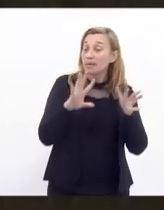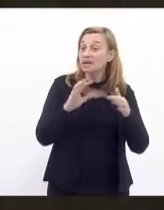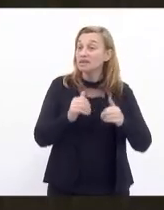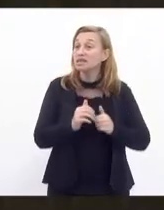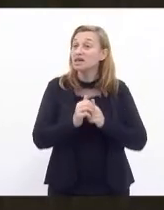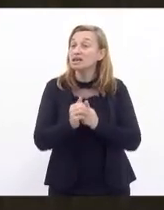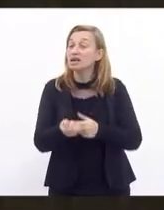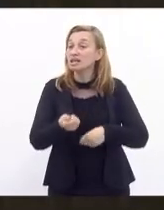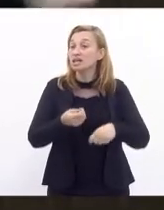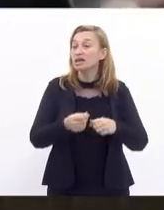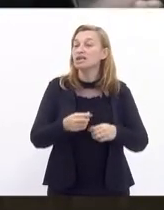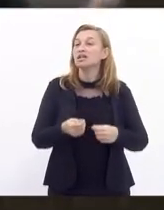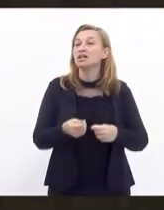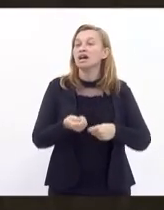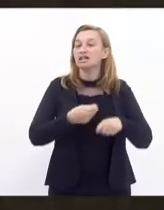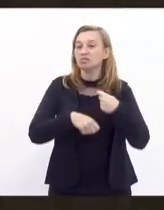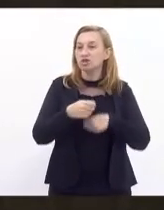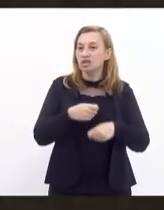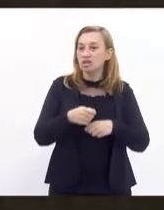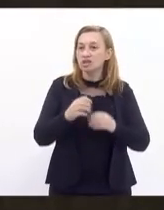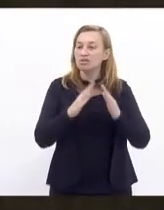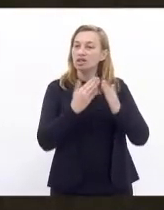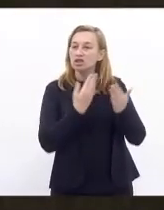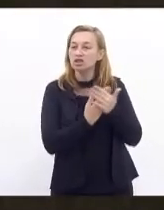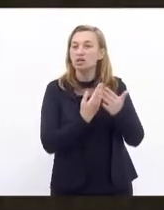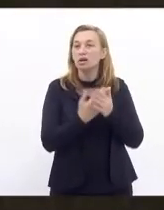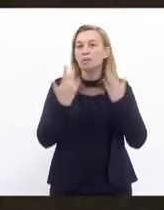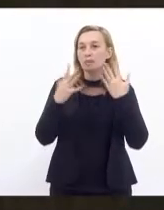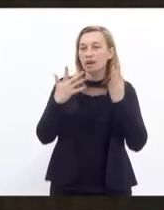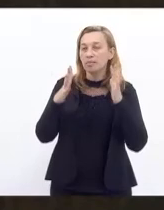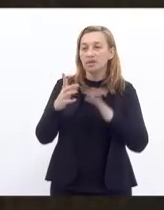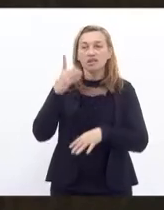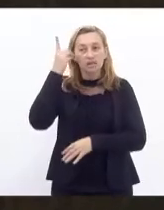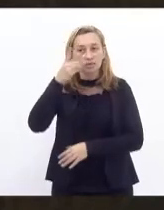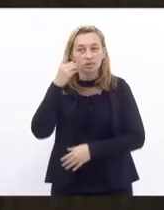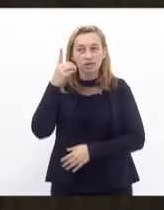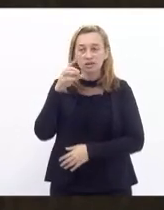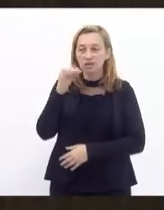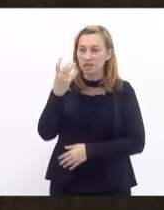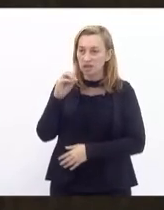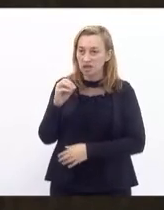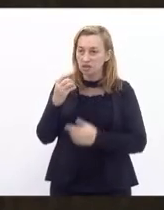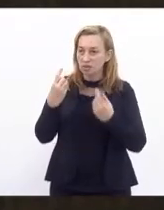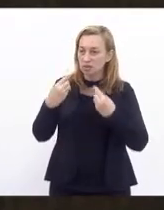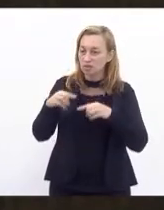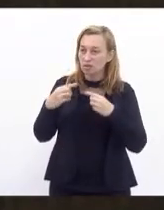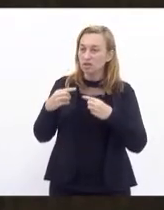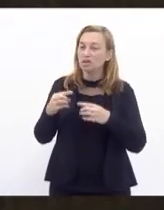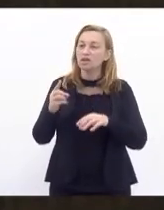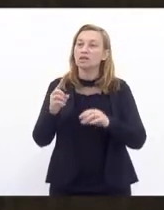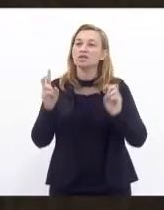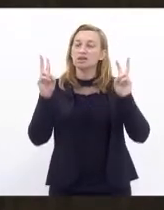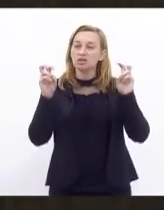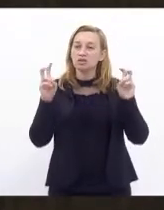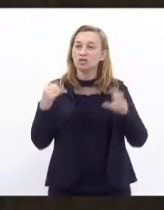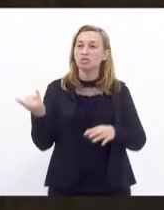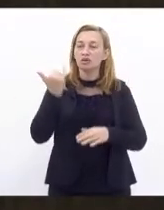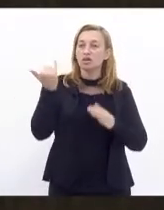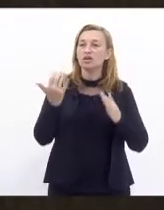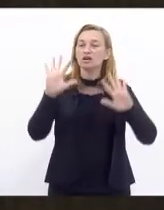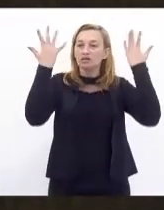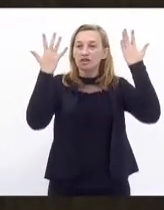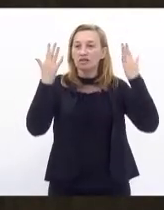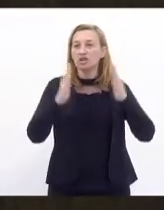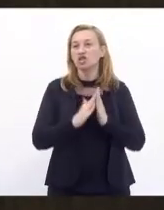o nosso reconhecimento e parabéns ao deputado Sérgio Fernandes, que nos provocou com essa matéria tão oportuna. Viva a escola pública, viva os